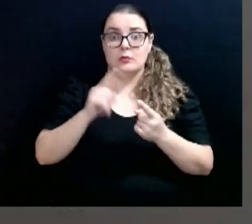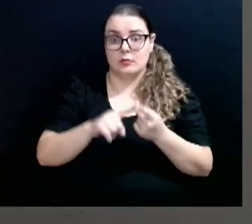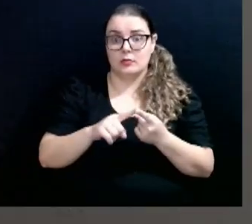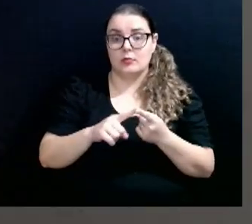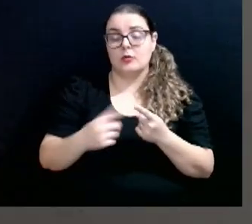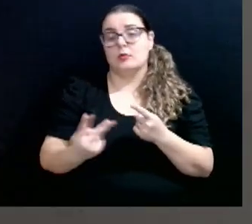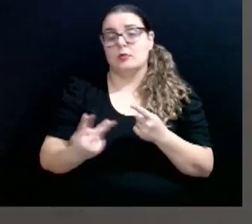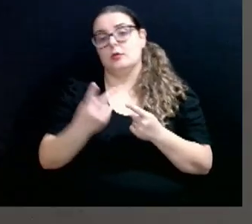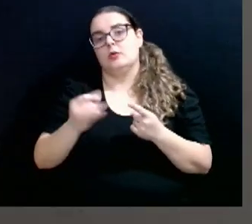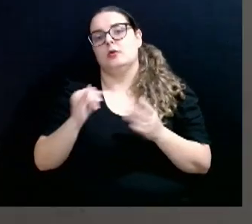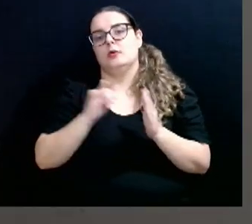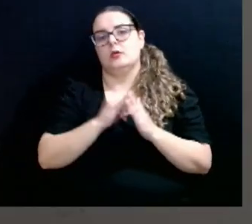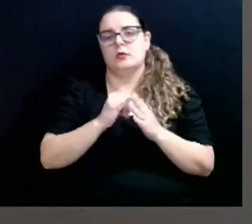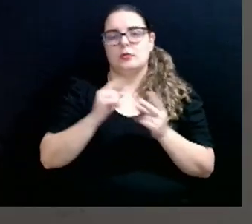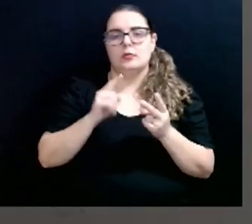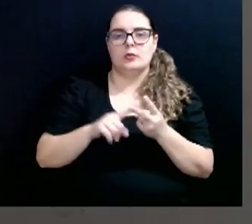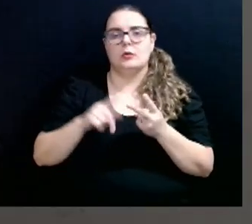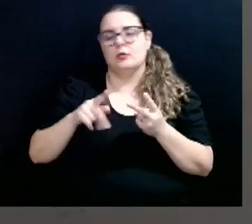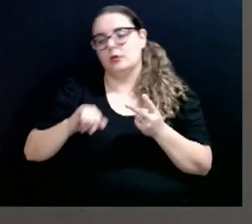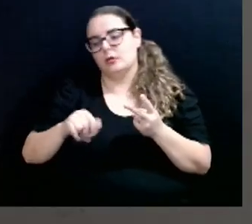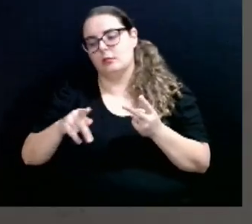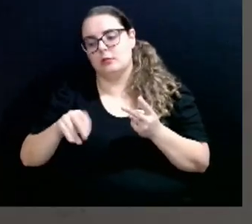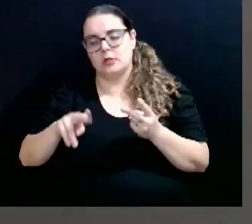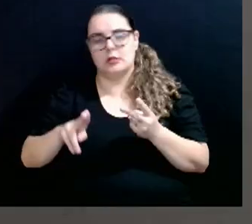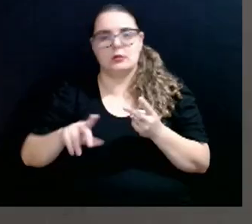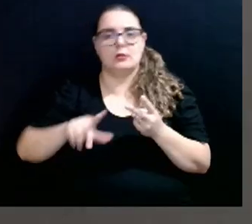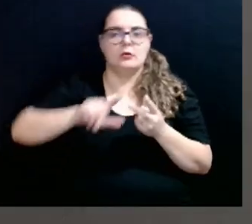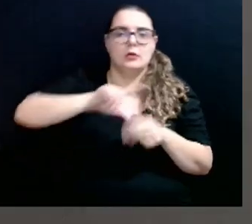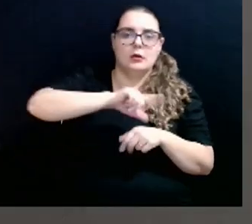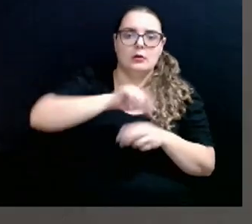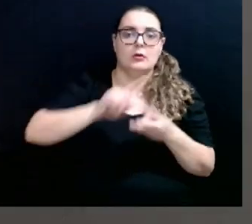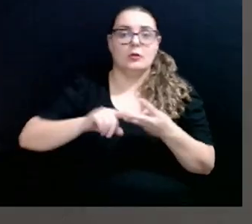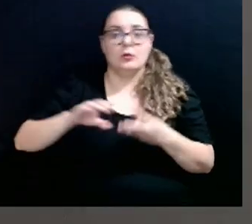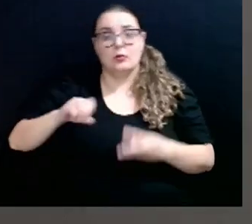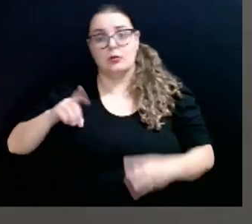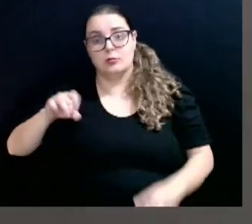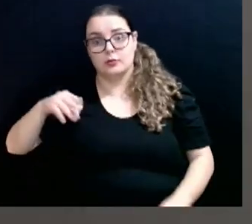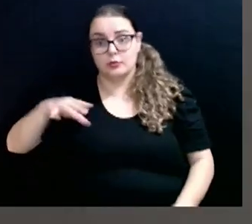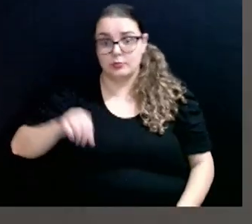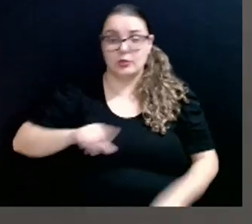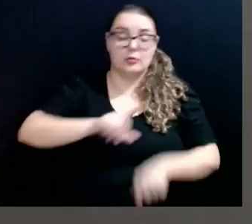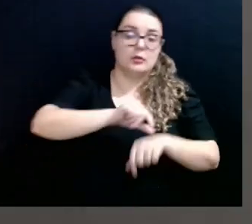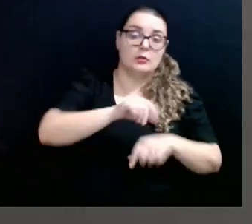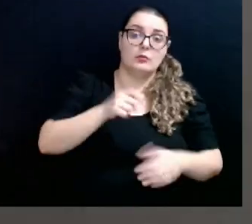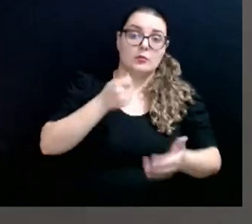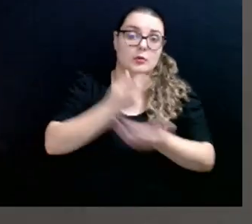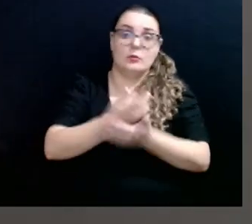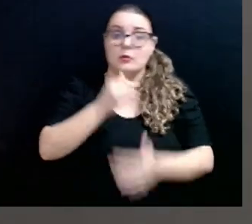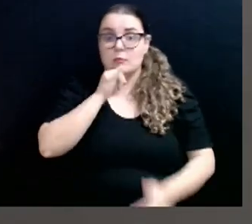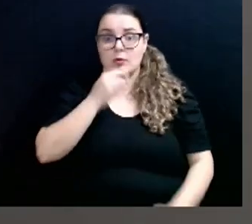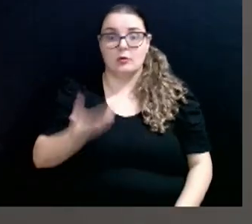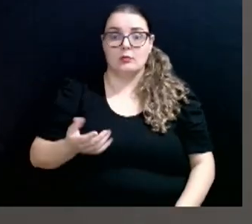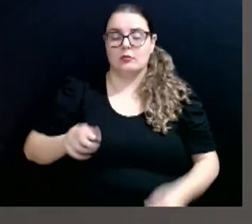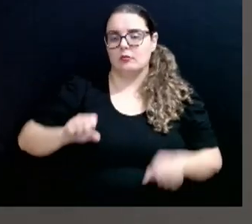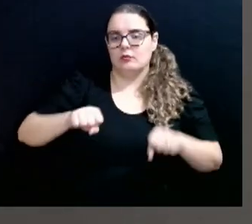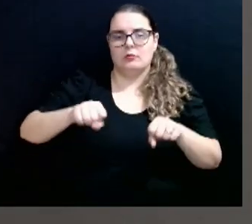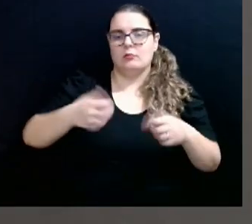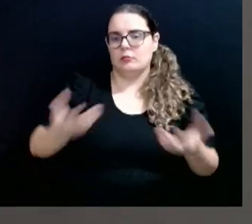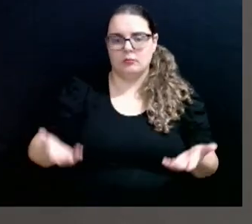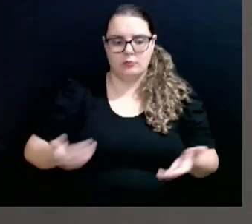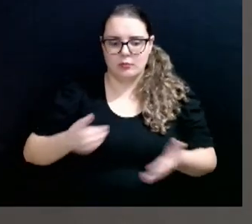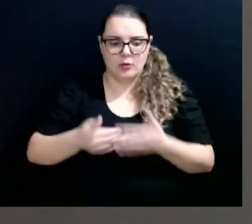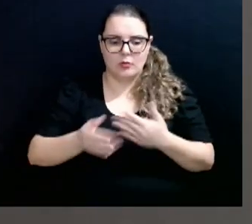valor de IPTU atrasado, um condomínio atrasado. Se você comprar, por exemplo, uma moto, ou qualquer bem que esteja lá,